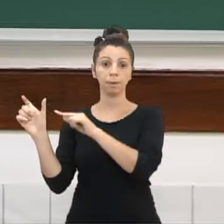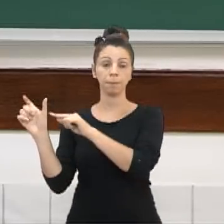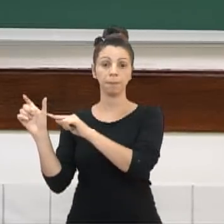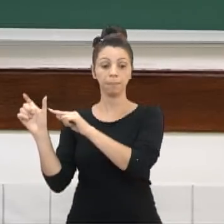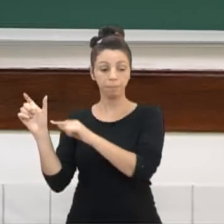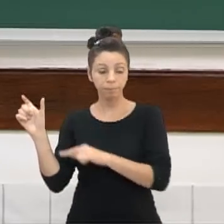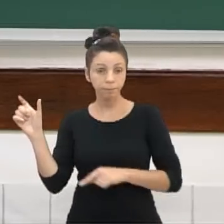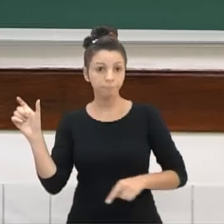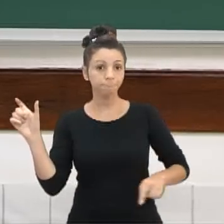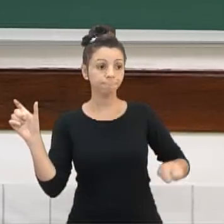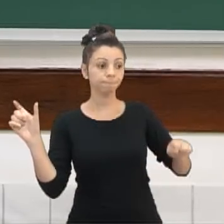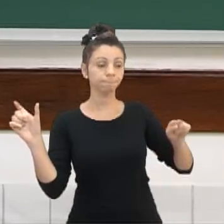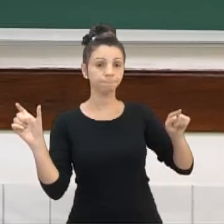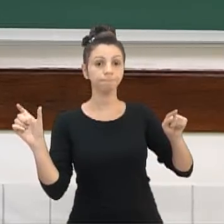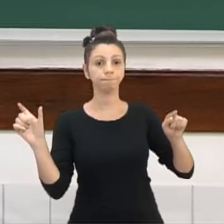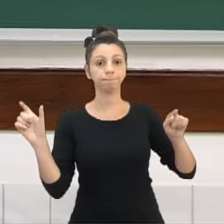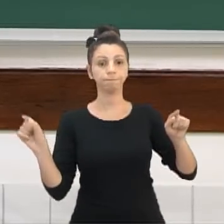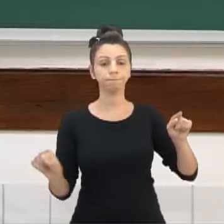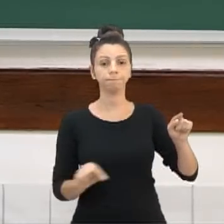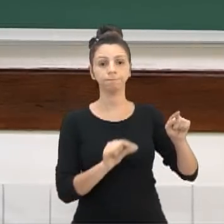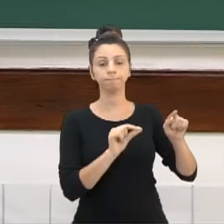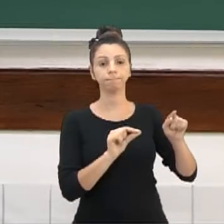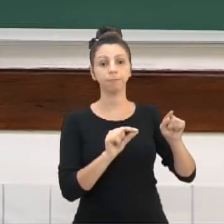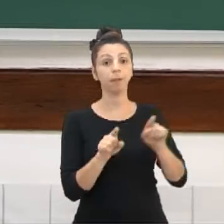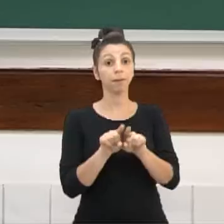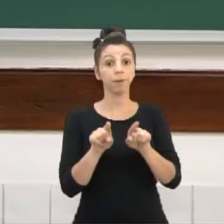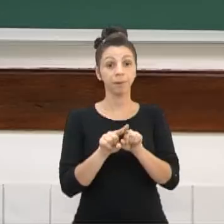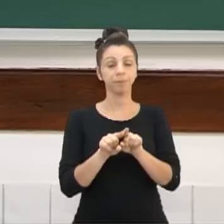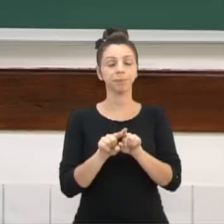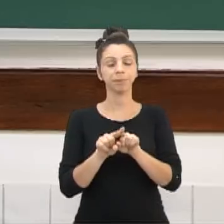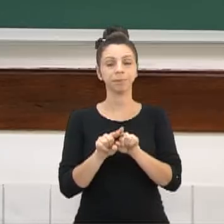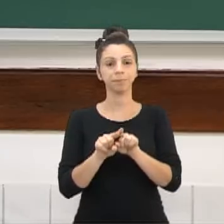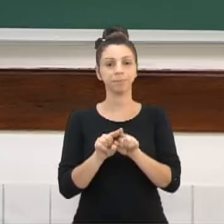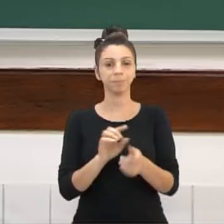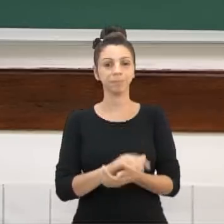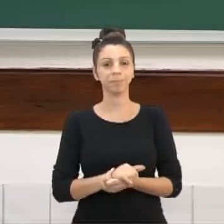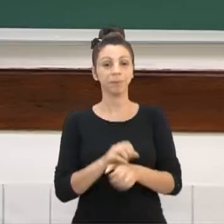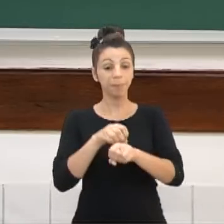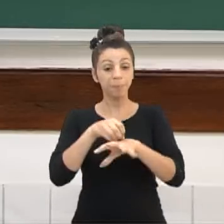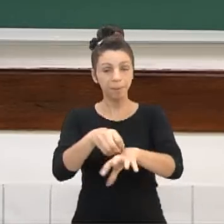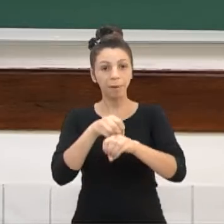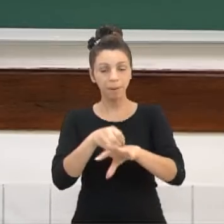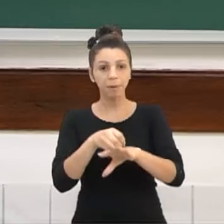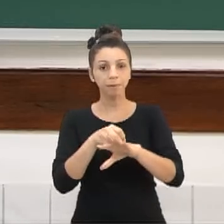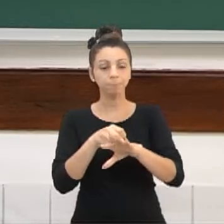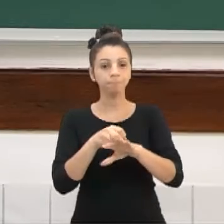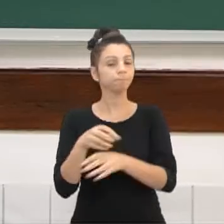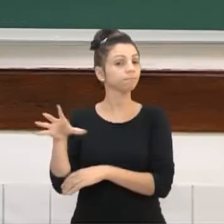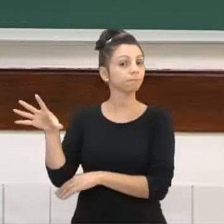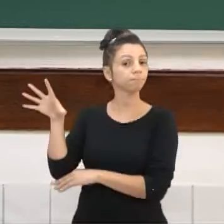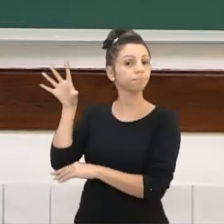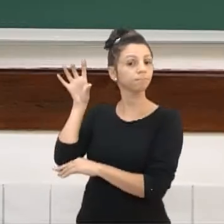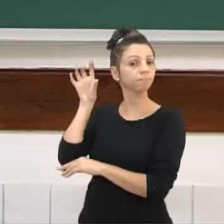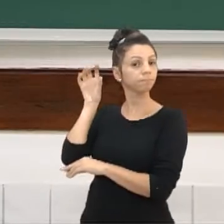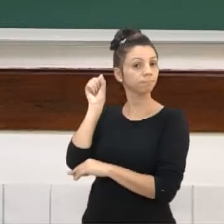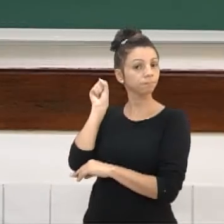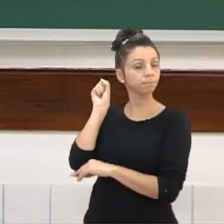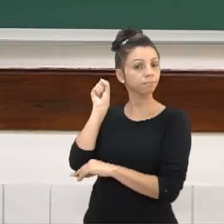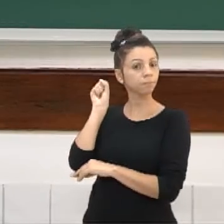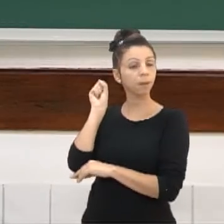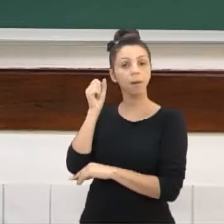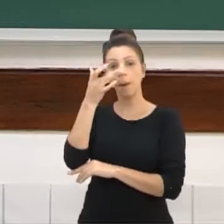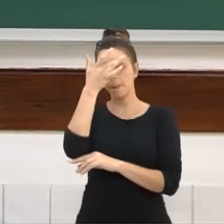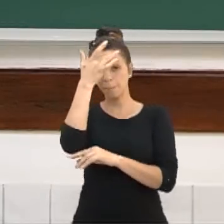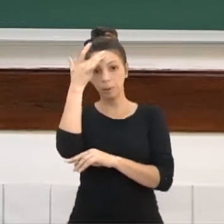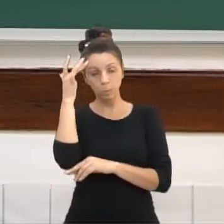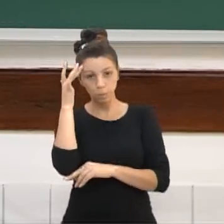um aparelho, um equipamento, aí, vamos dizer assim, uma ferramenta que permite a audição, né? Então, é uma ferramenta mais para as